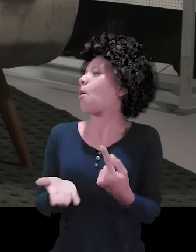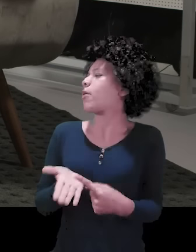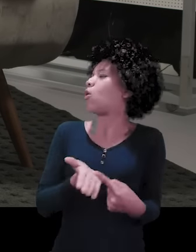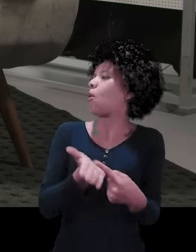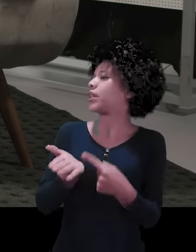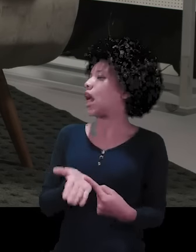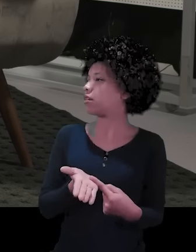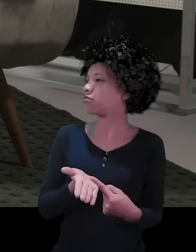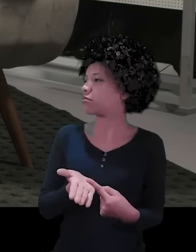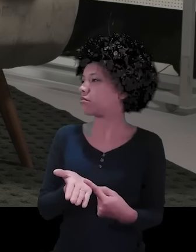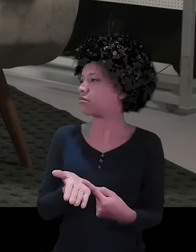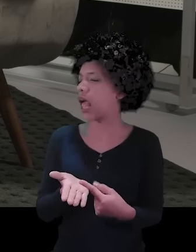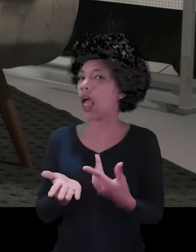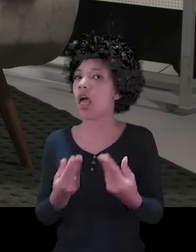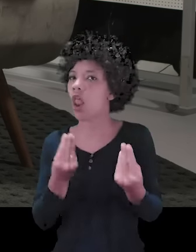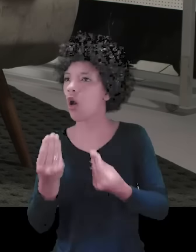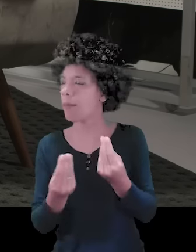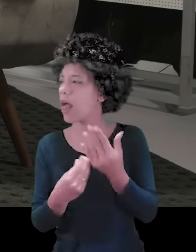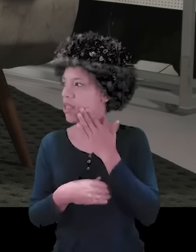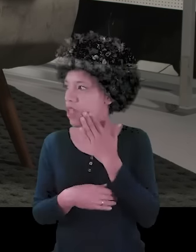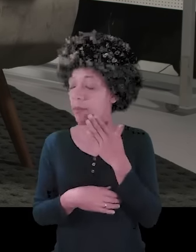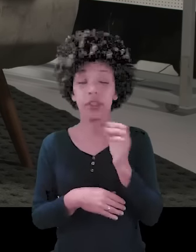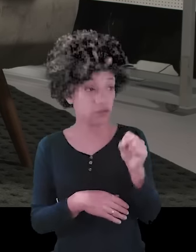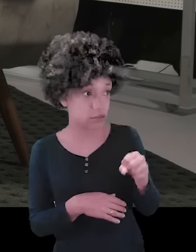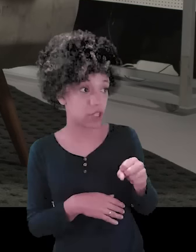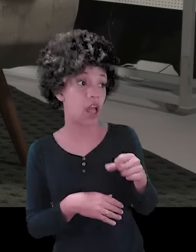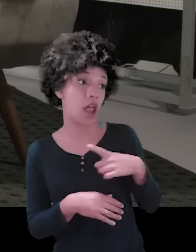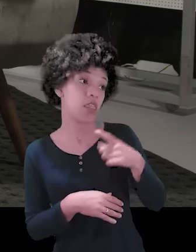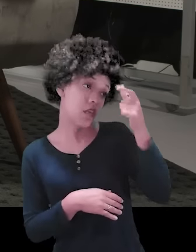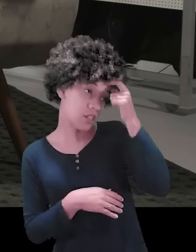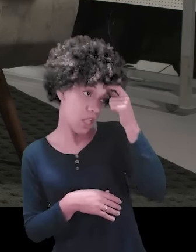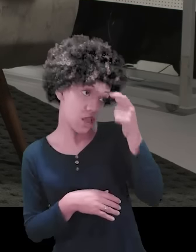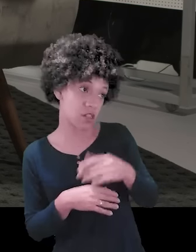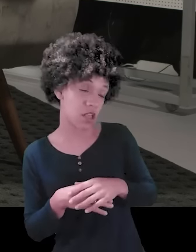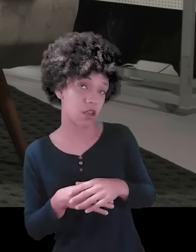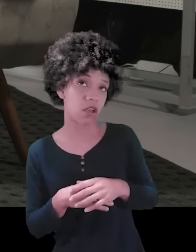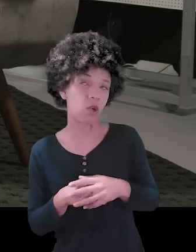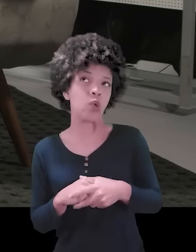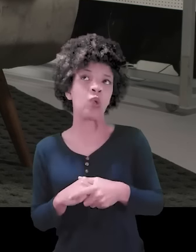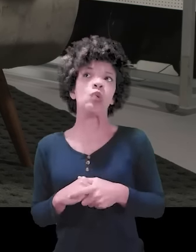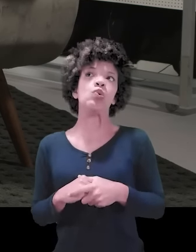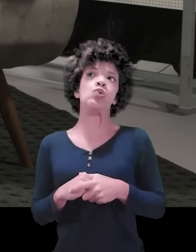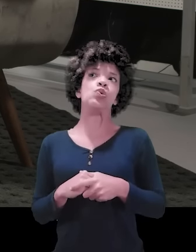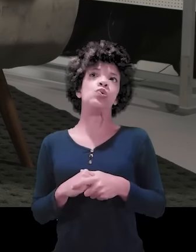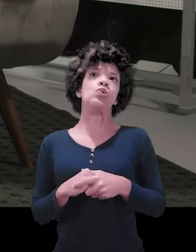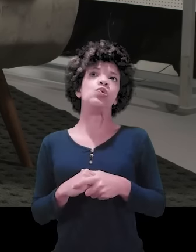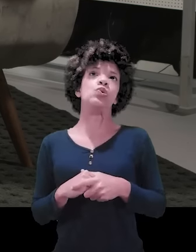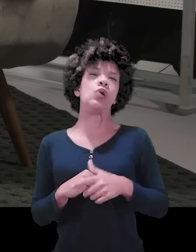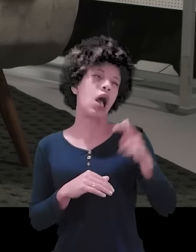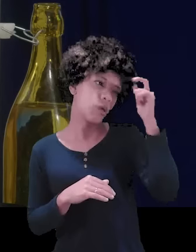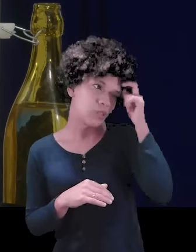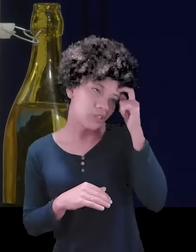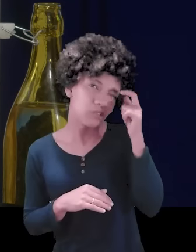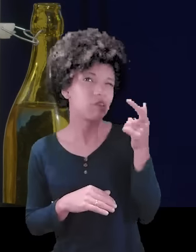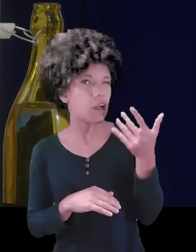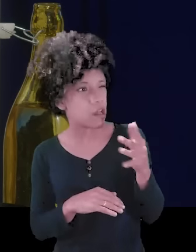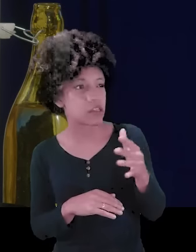combinado ela tá sabendo que ela tá indo para lá ela tá com sentida nem sempre com sentida